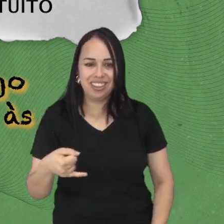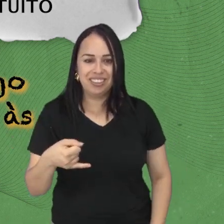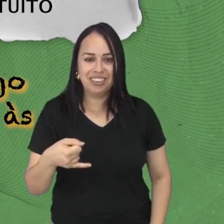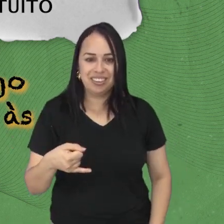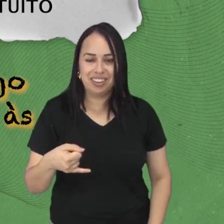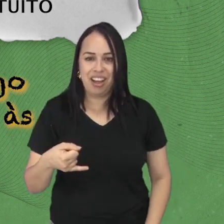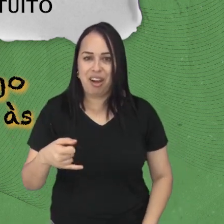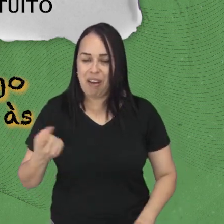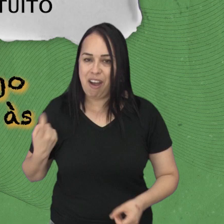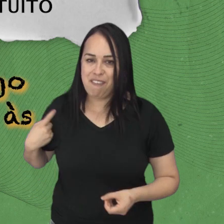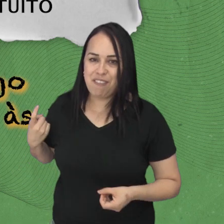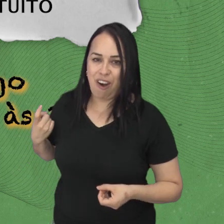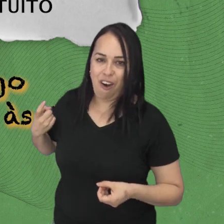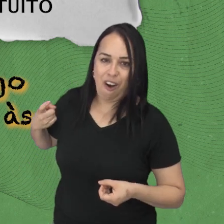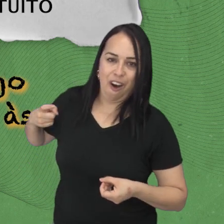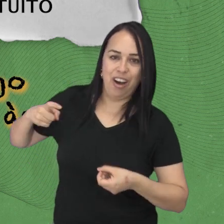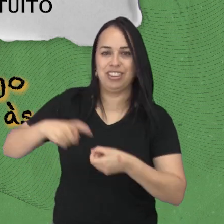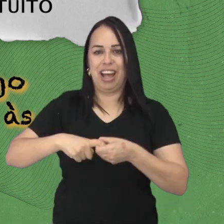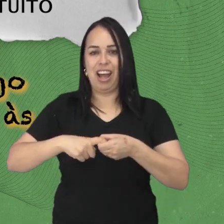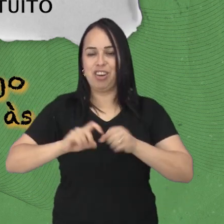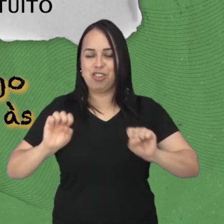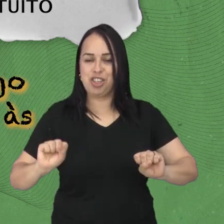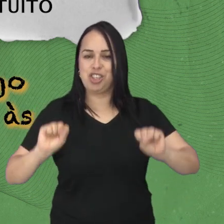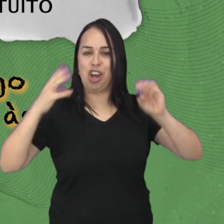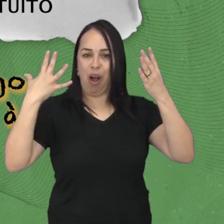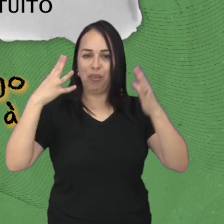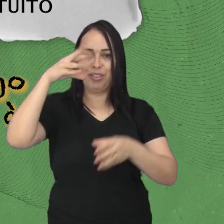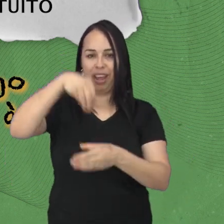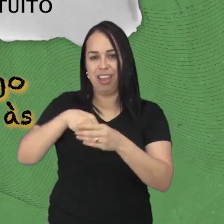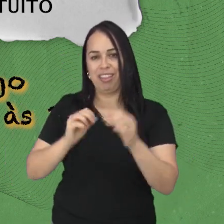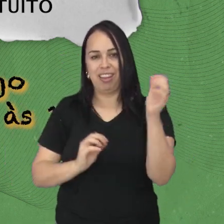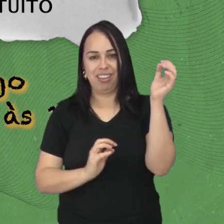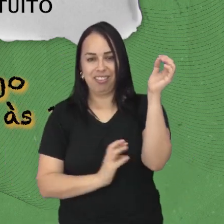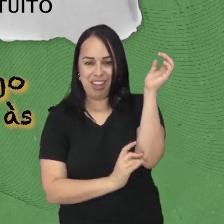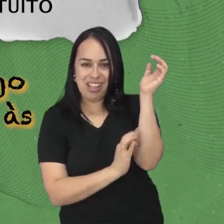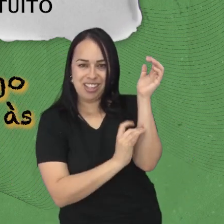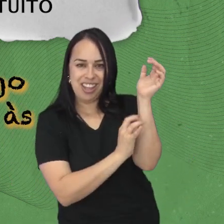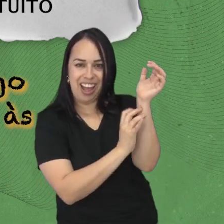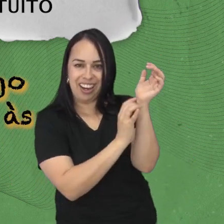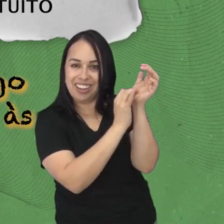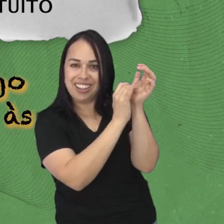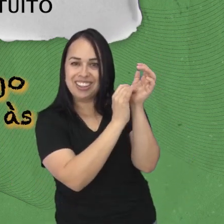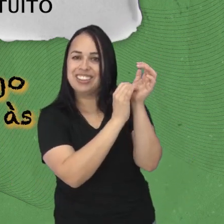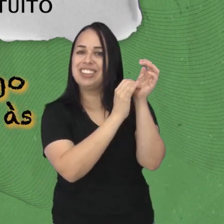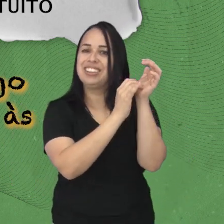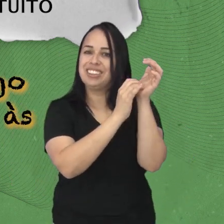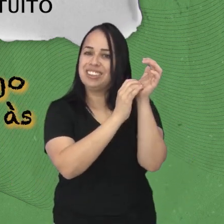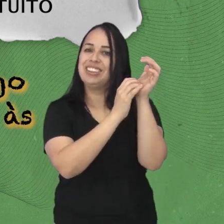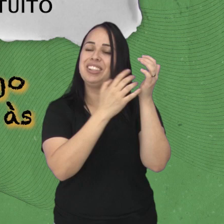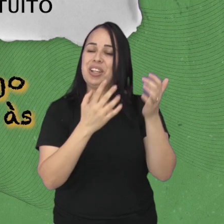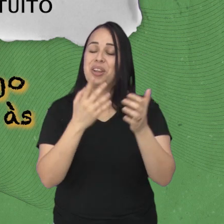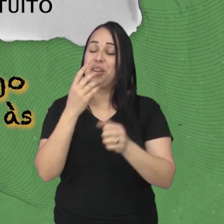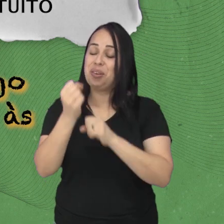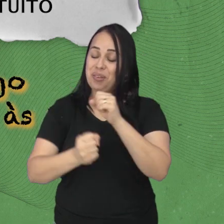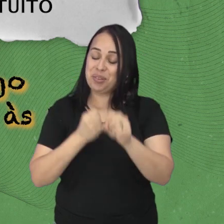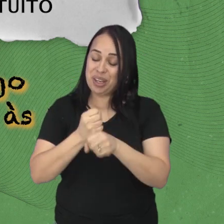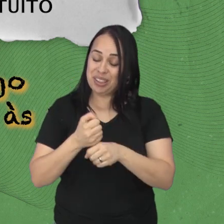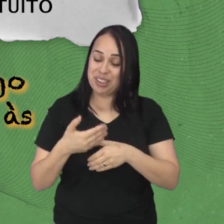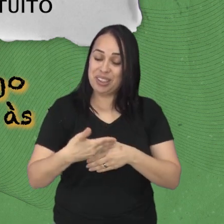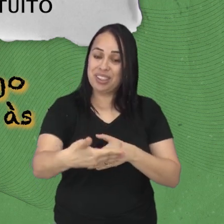janeiro, marcando a retomada de shows da programação do Vicentina Aranha no ano